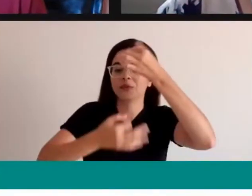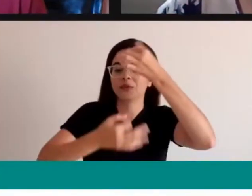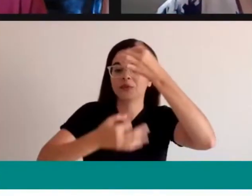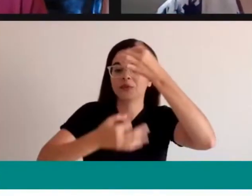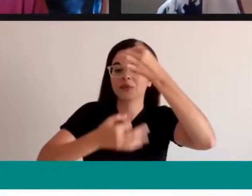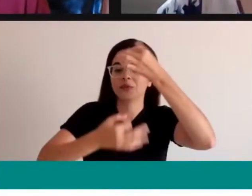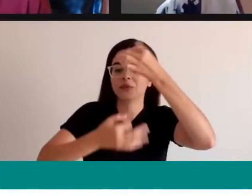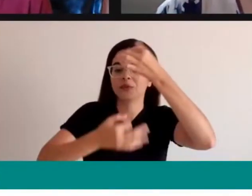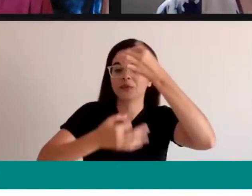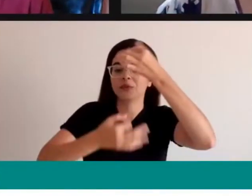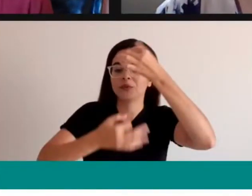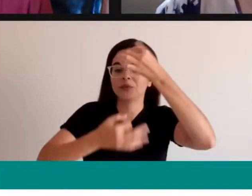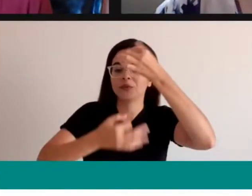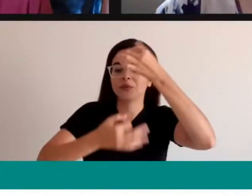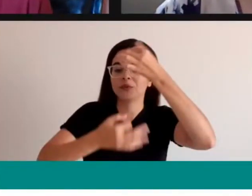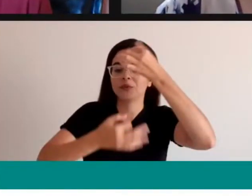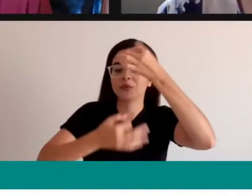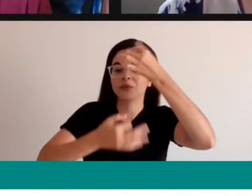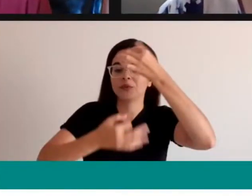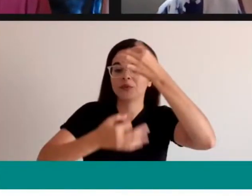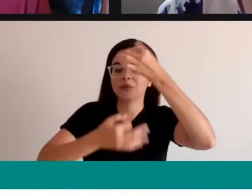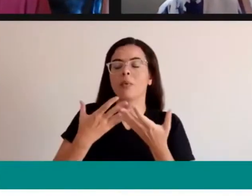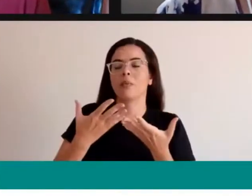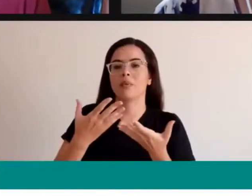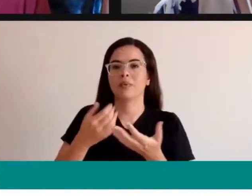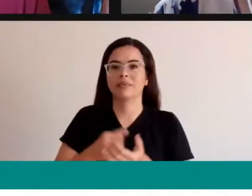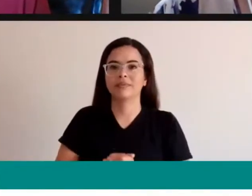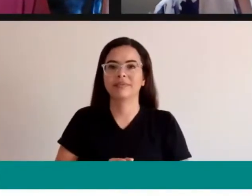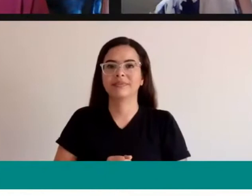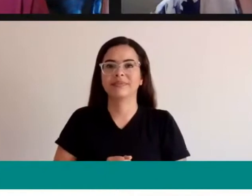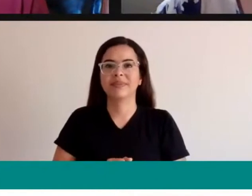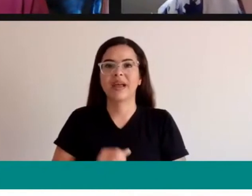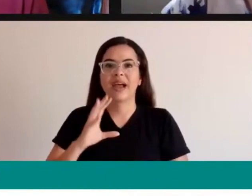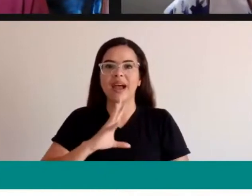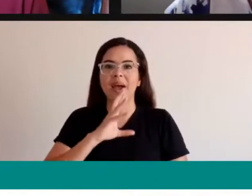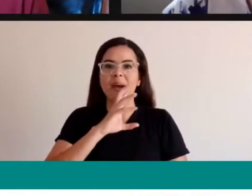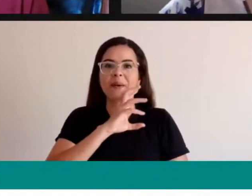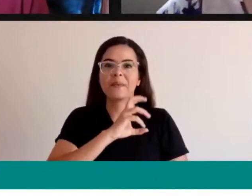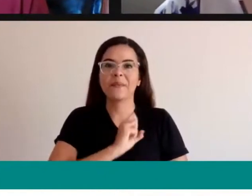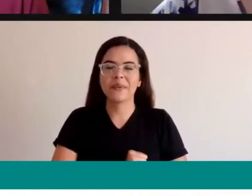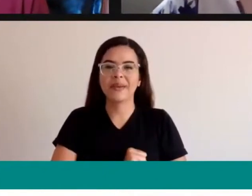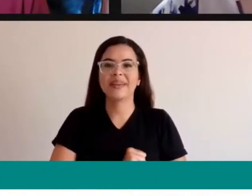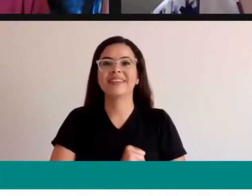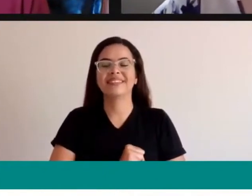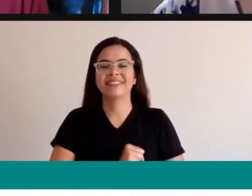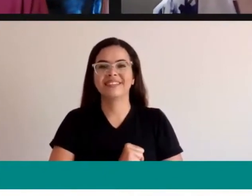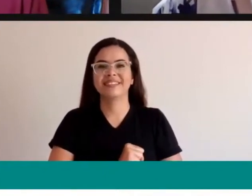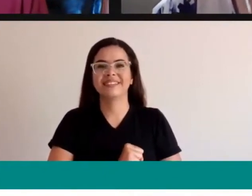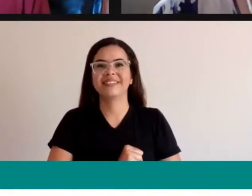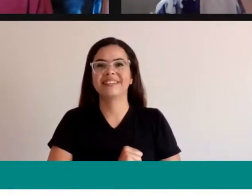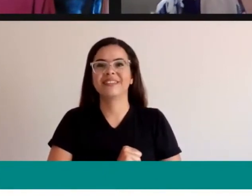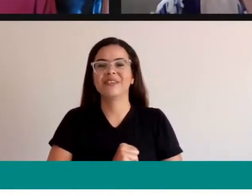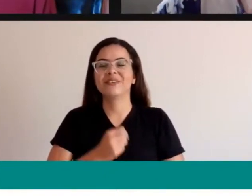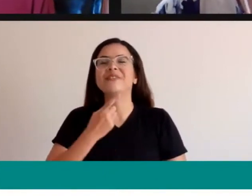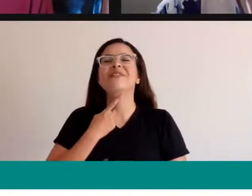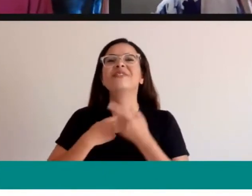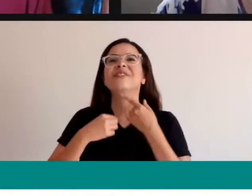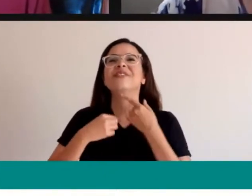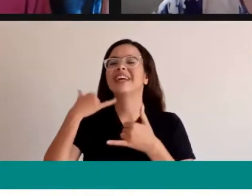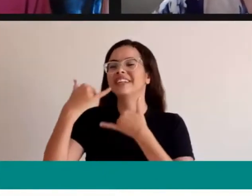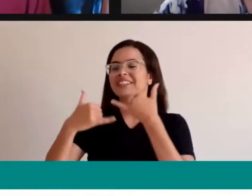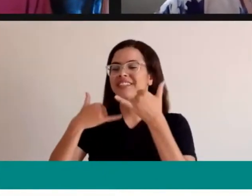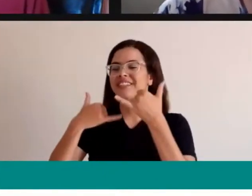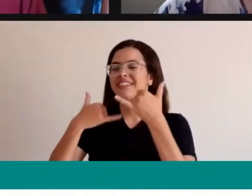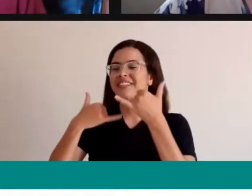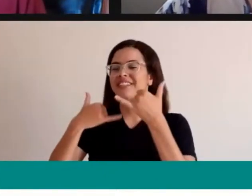a palestra. A Isabela comentou que amou demais, ficou com vontade de jogar. Eu também fiquei com vontade de jogar agora. Aprender